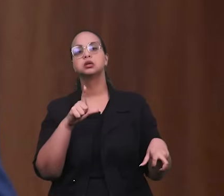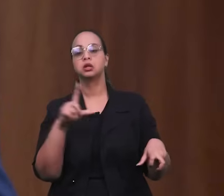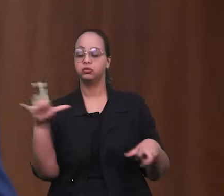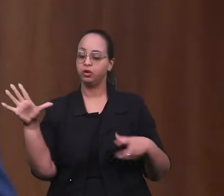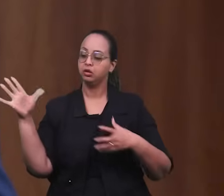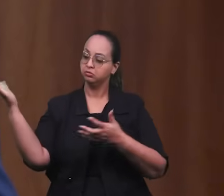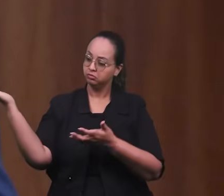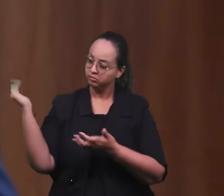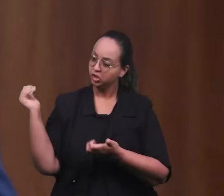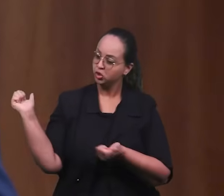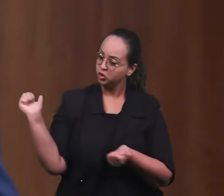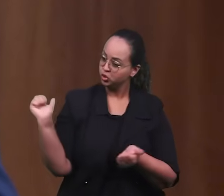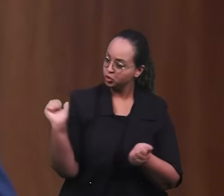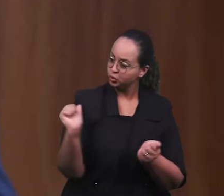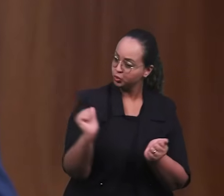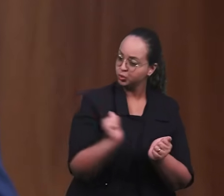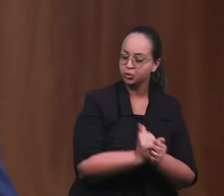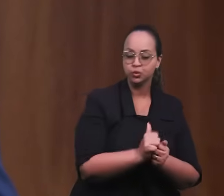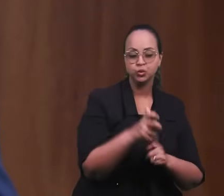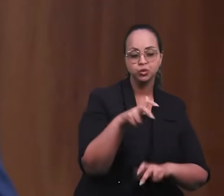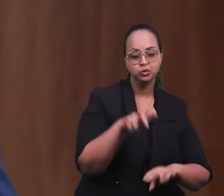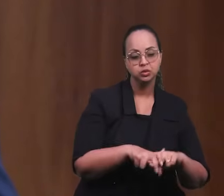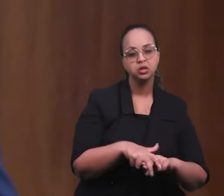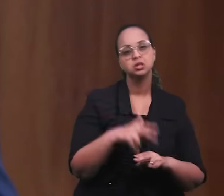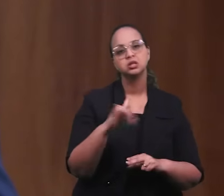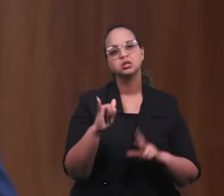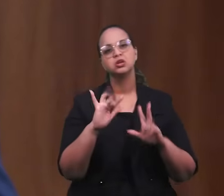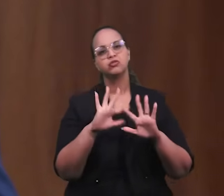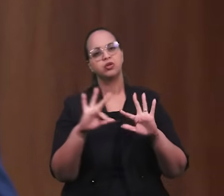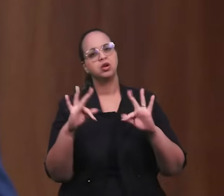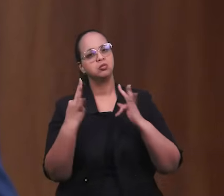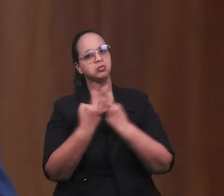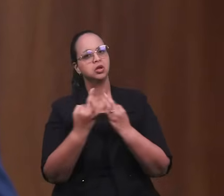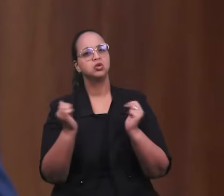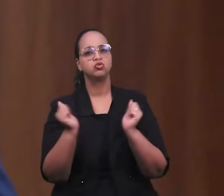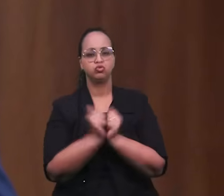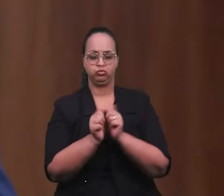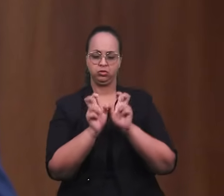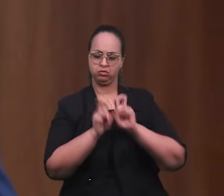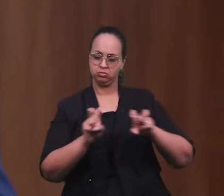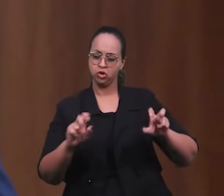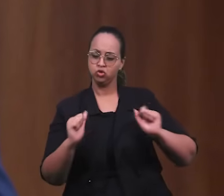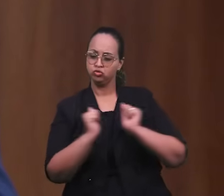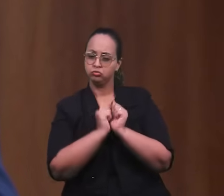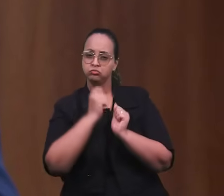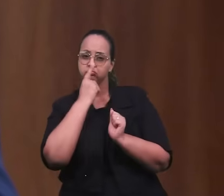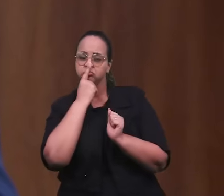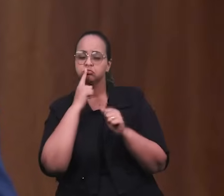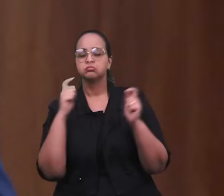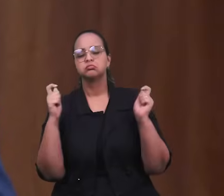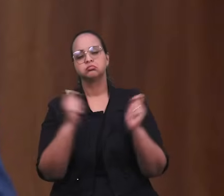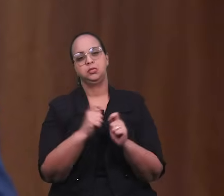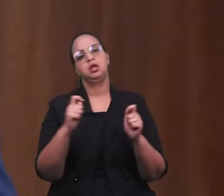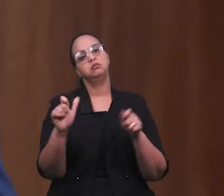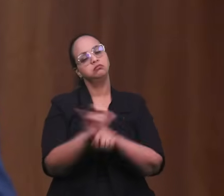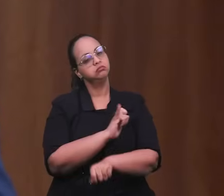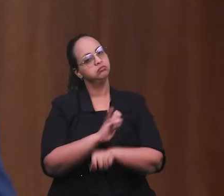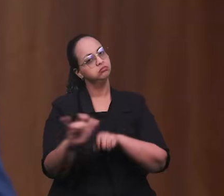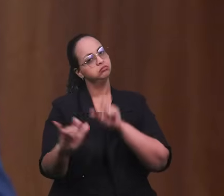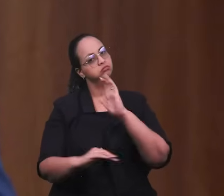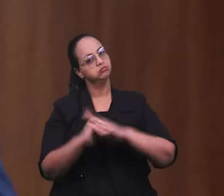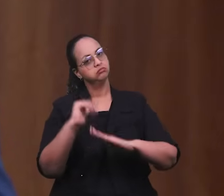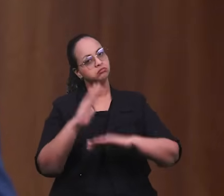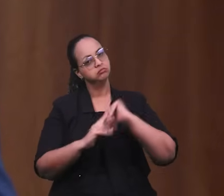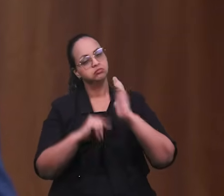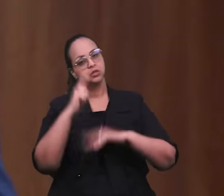pessoa até o assento dela. Às vezes chegam famílias juntas, não é? Elas querem estar juntas. Então, o diácono tem que ter essa